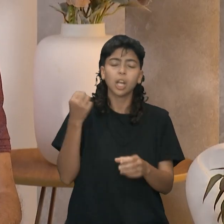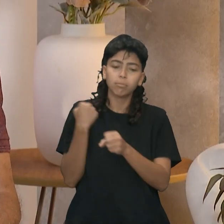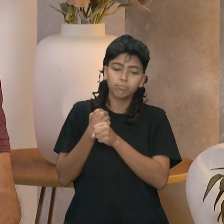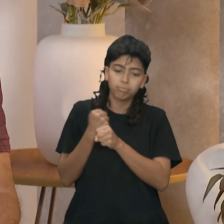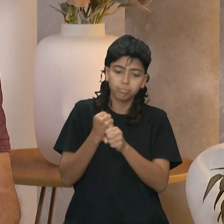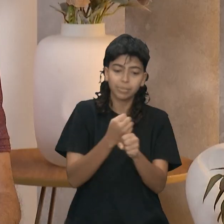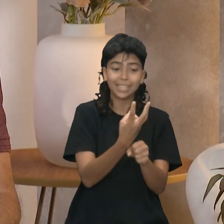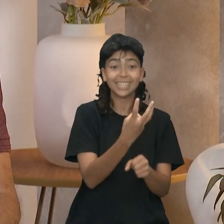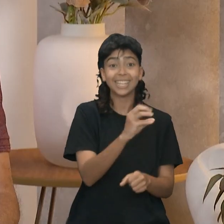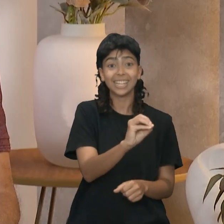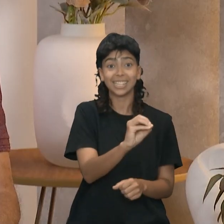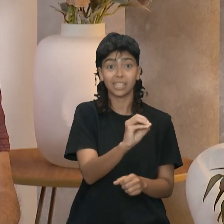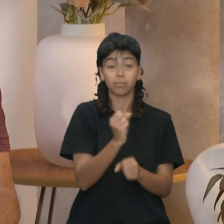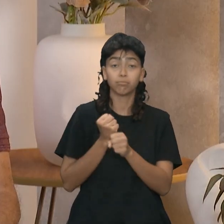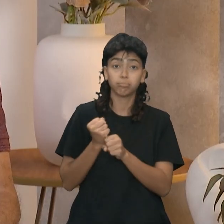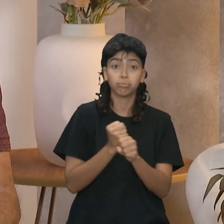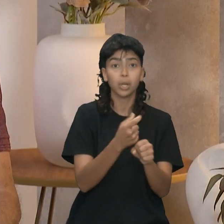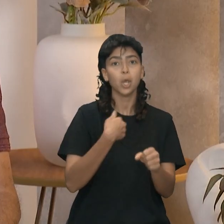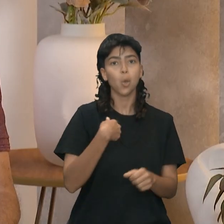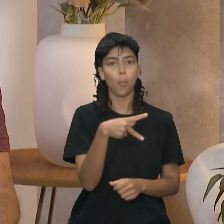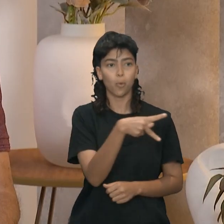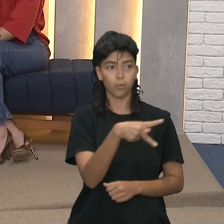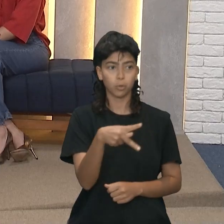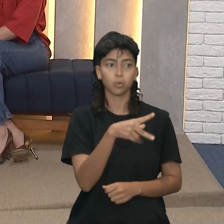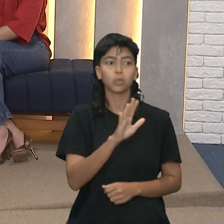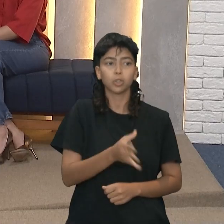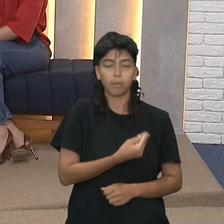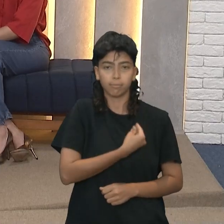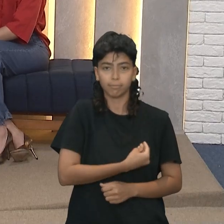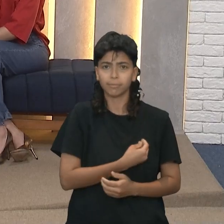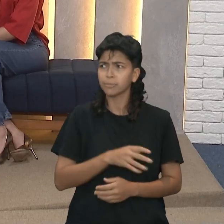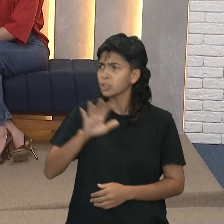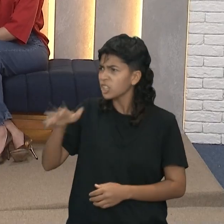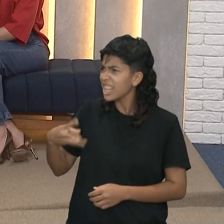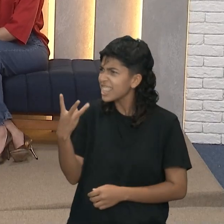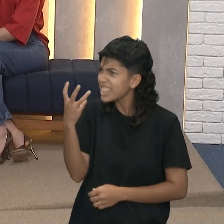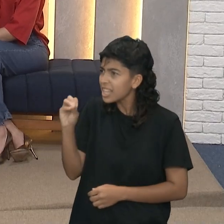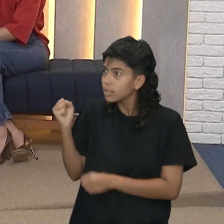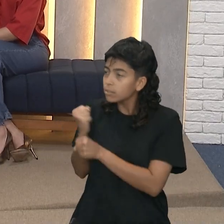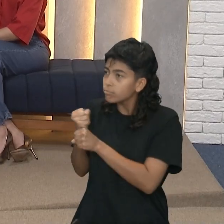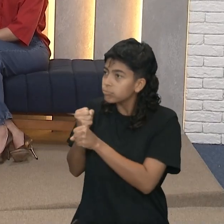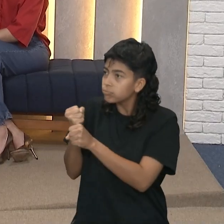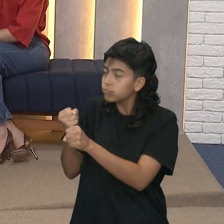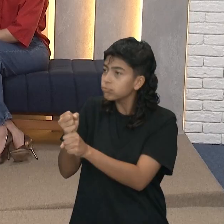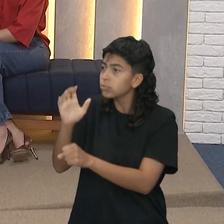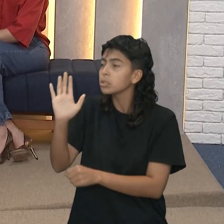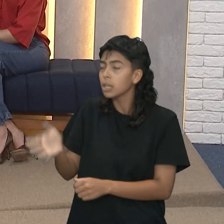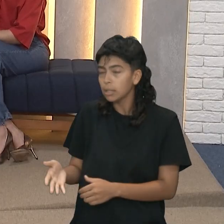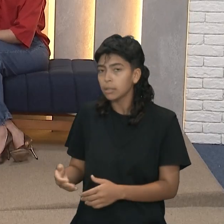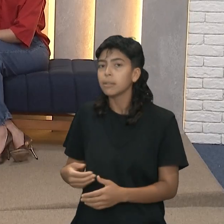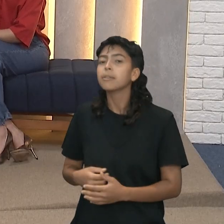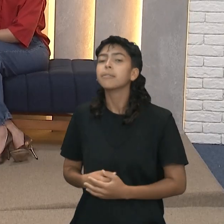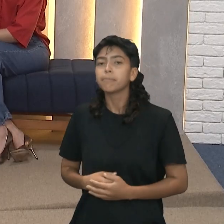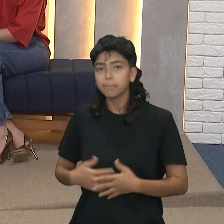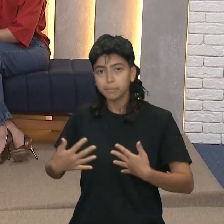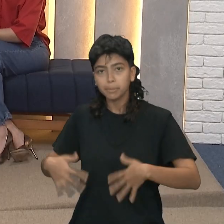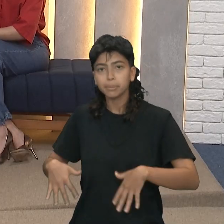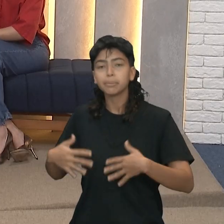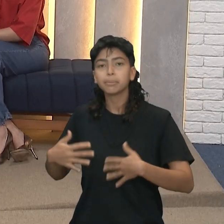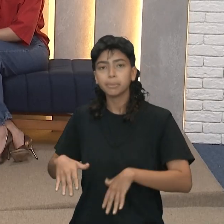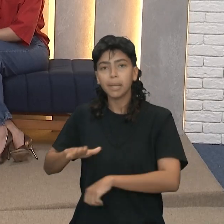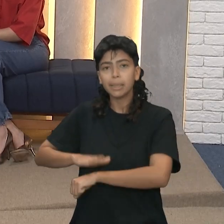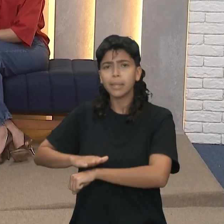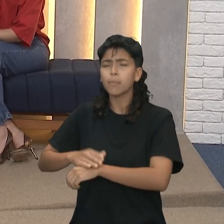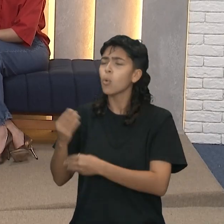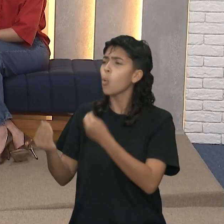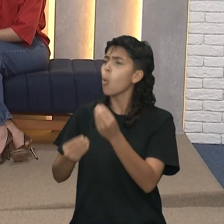instituição. Então, são mais de 30 anos de ligação aí com a UFG. Professor, como a universidade ela